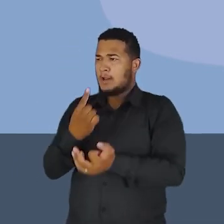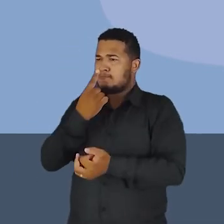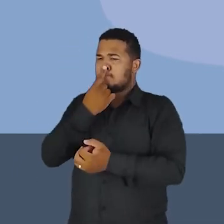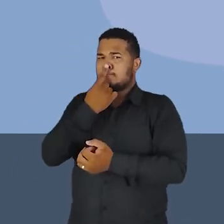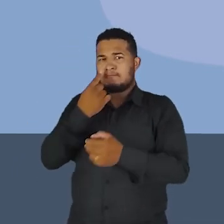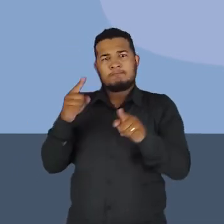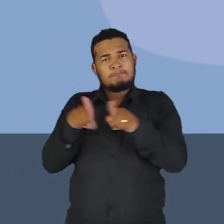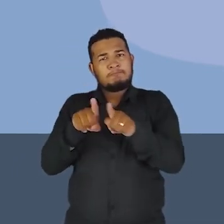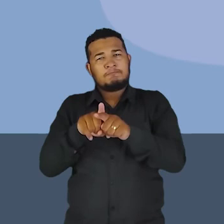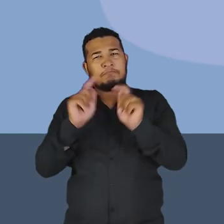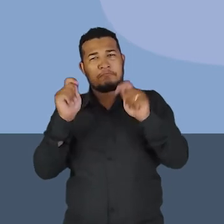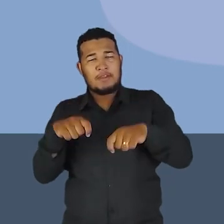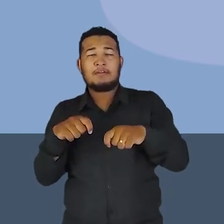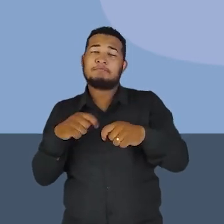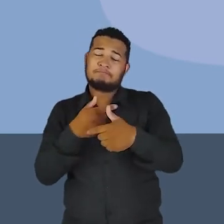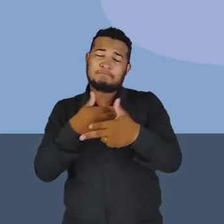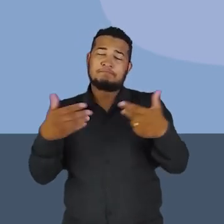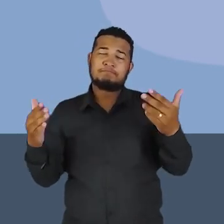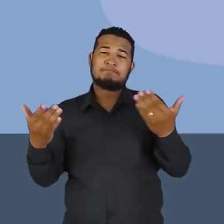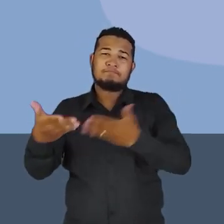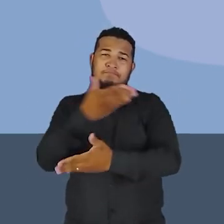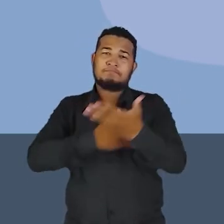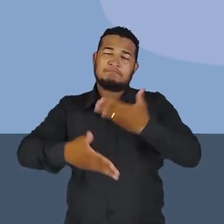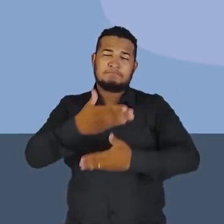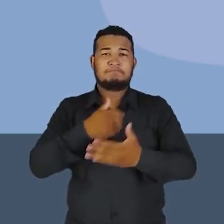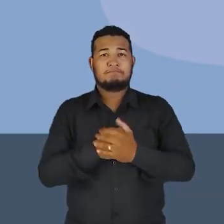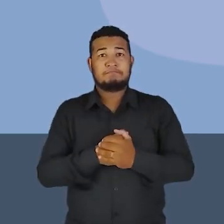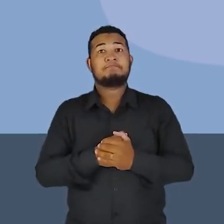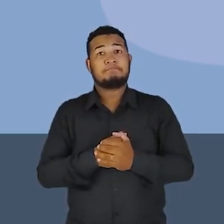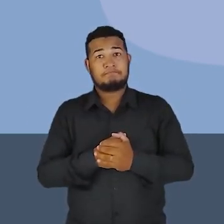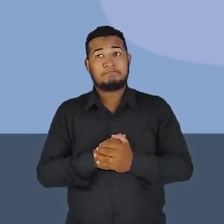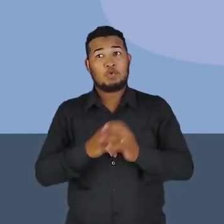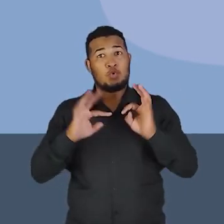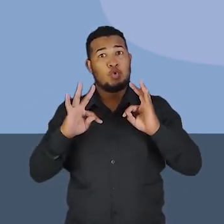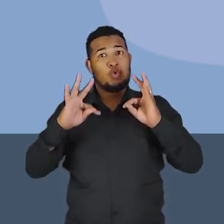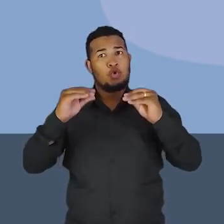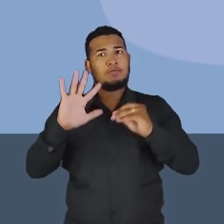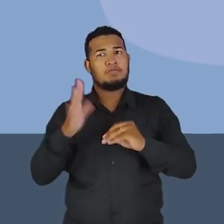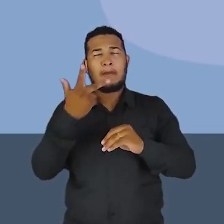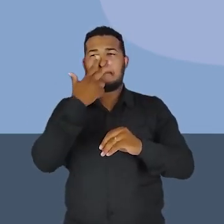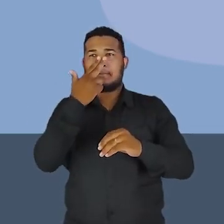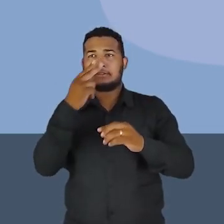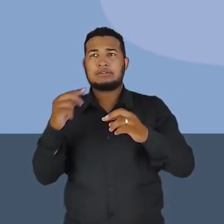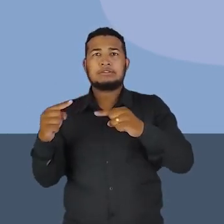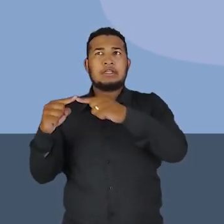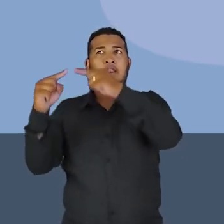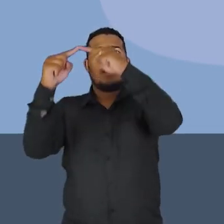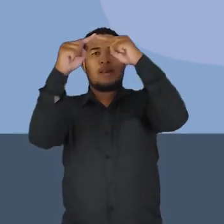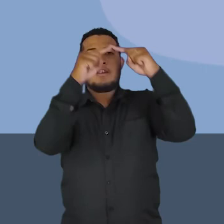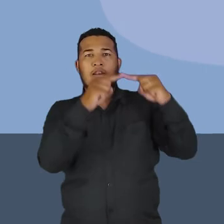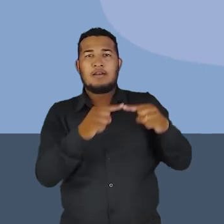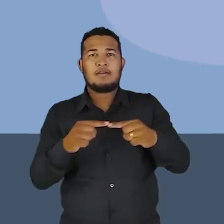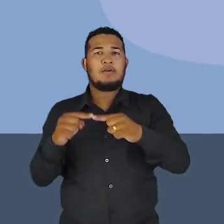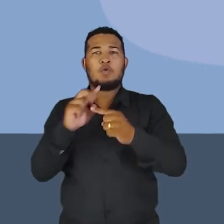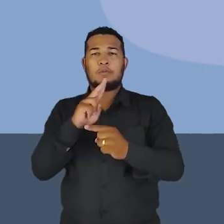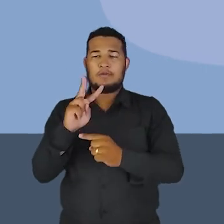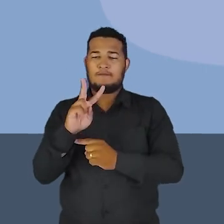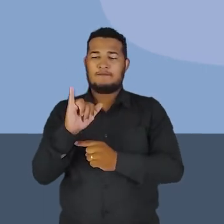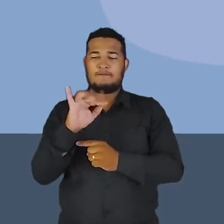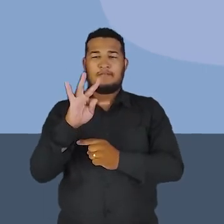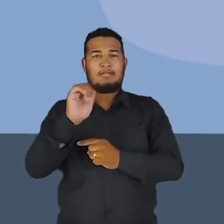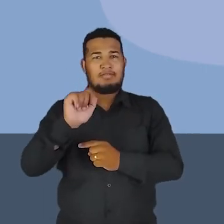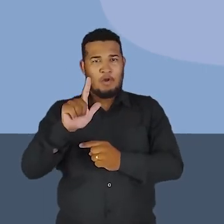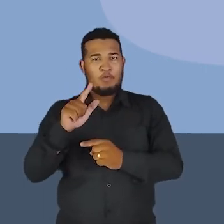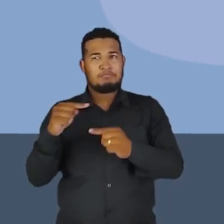e relacionar em relação ao que nós estamos discutindo. E tudo isso se torna um ciclo que eu chamo de vital para as